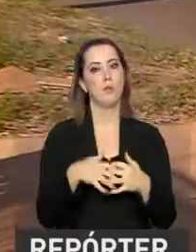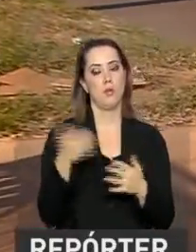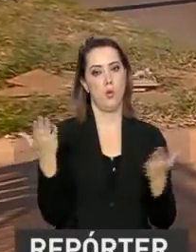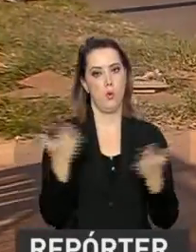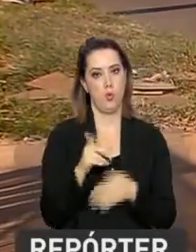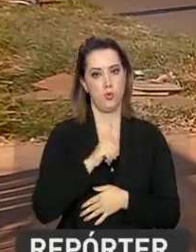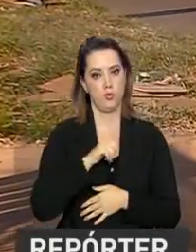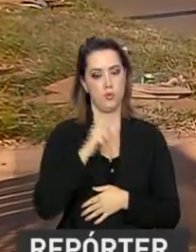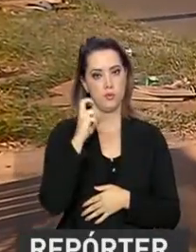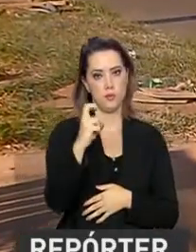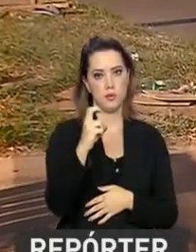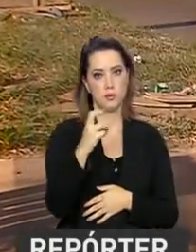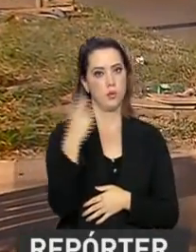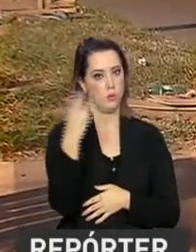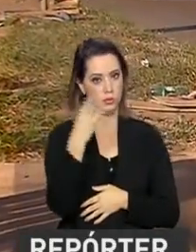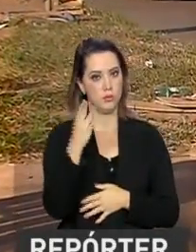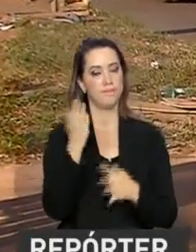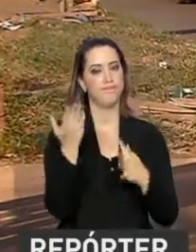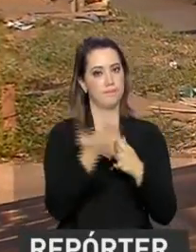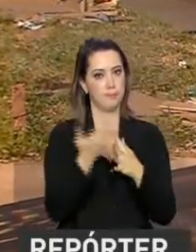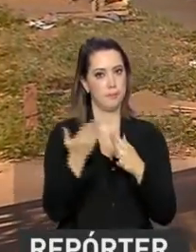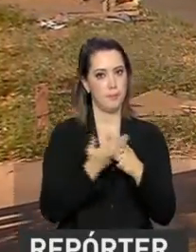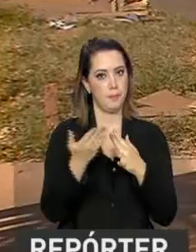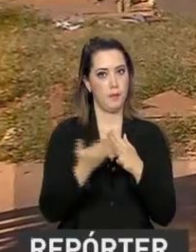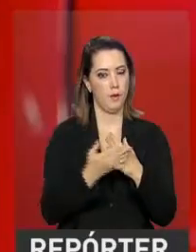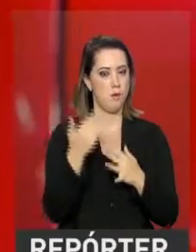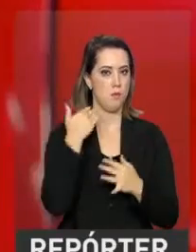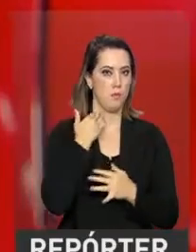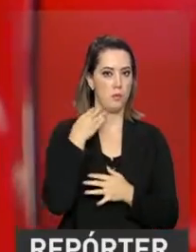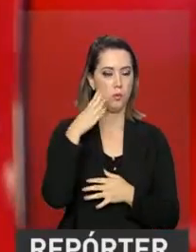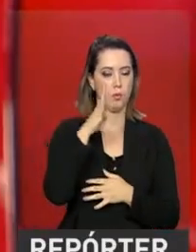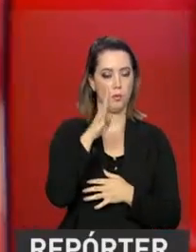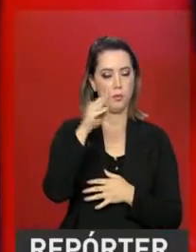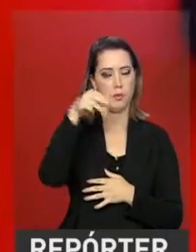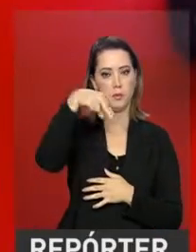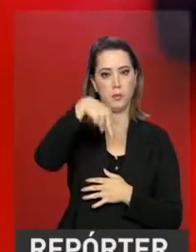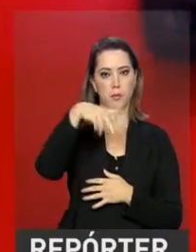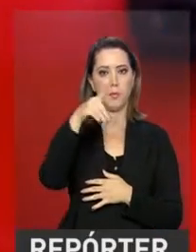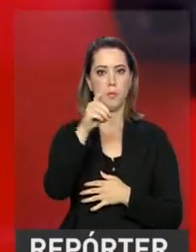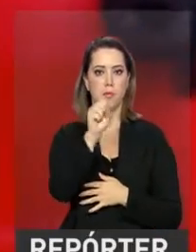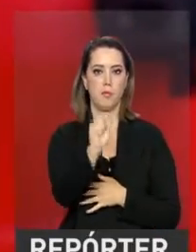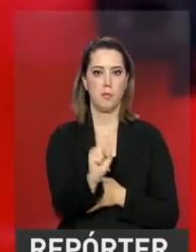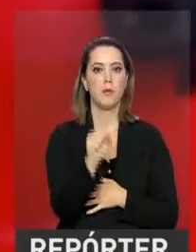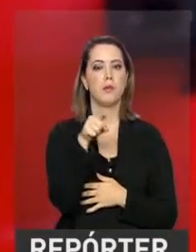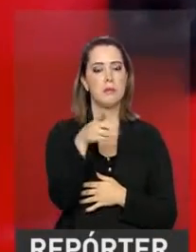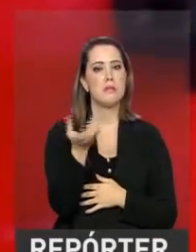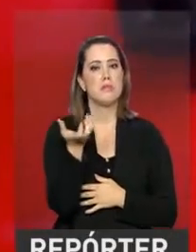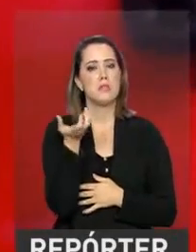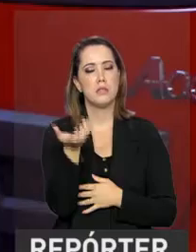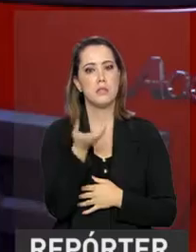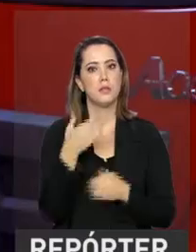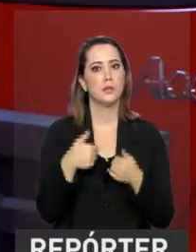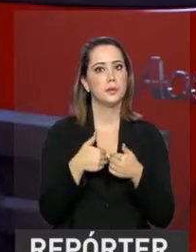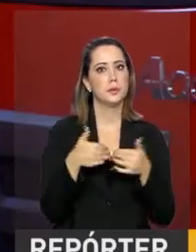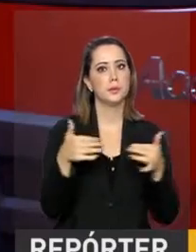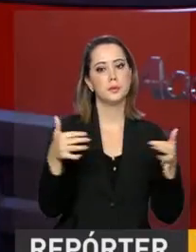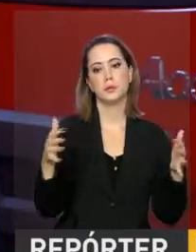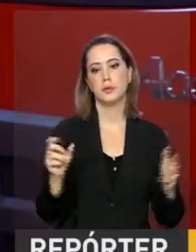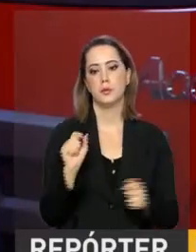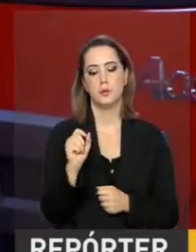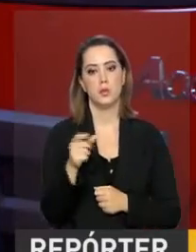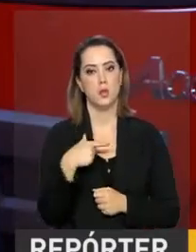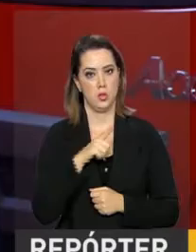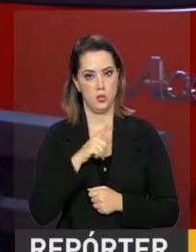53 deles financiados pelo bnds e o empresário quer expandir ainda mais o negócio dos oceanos em